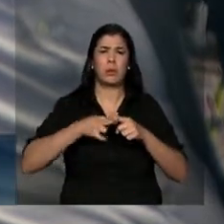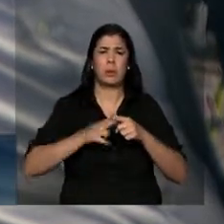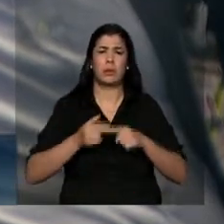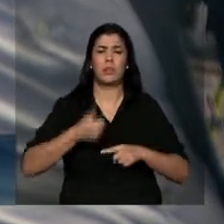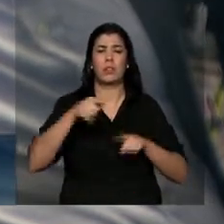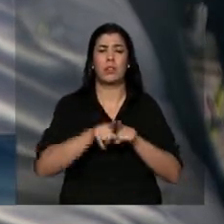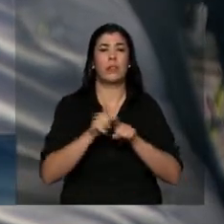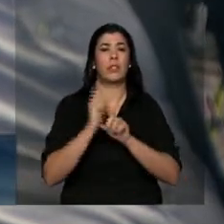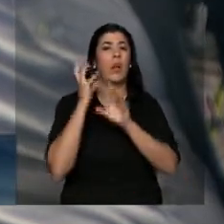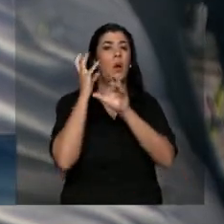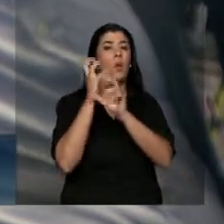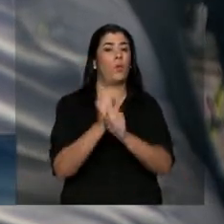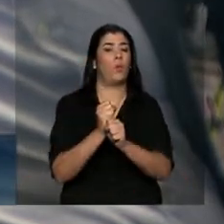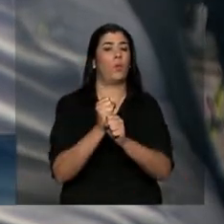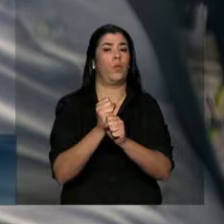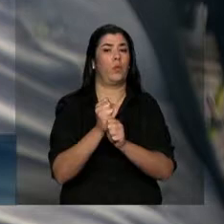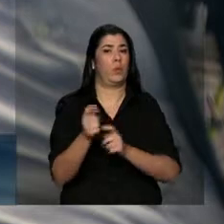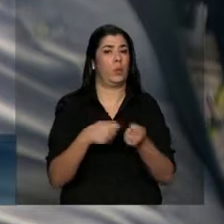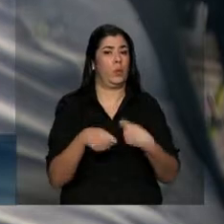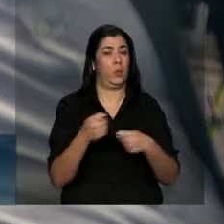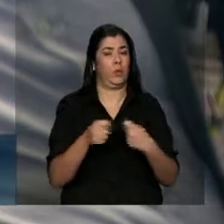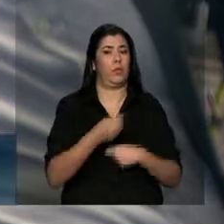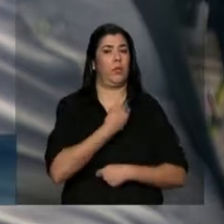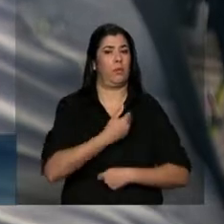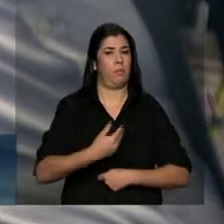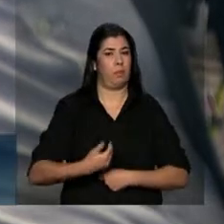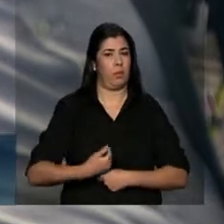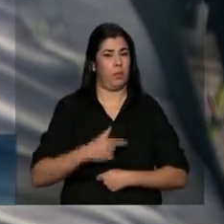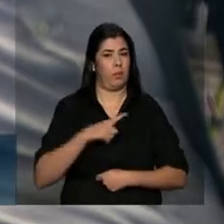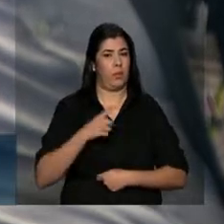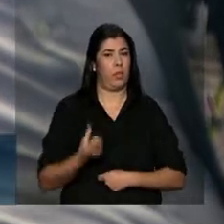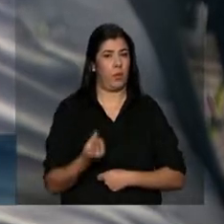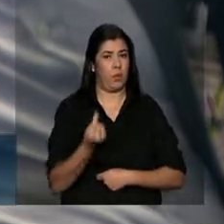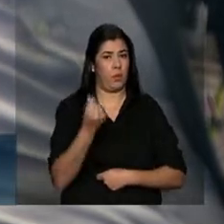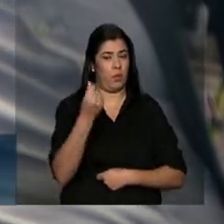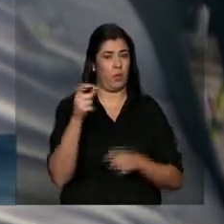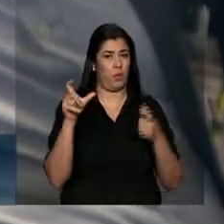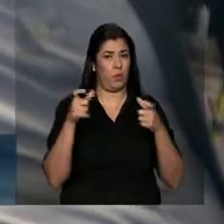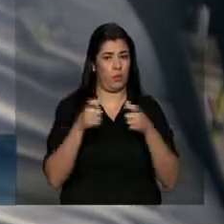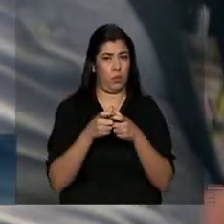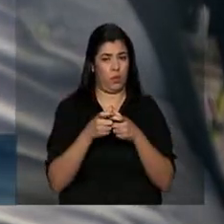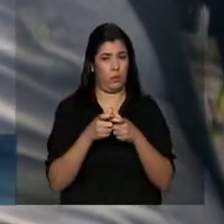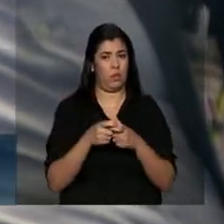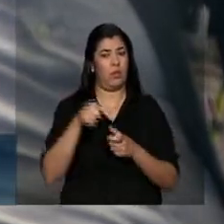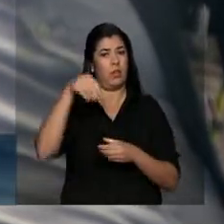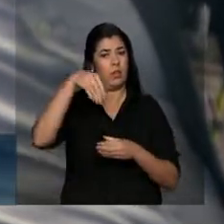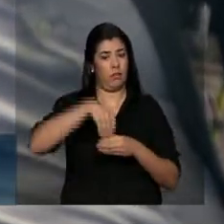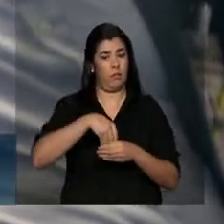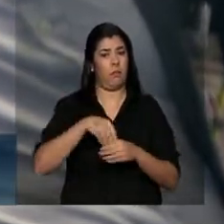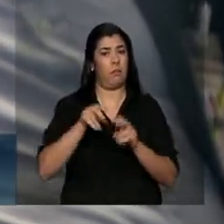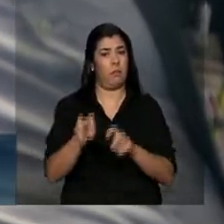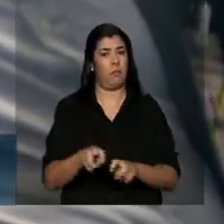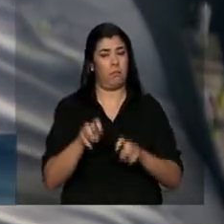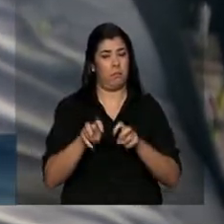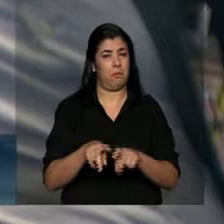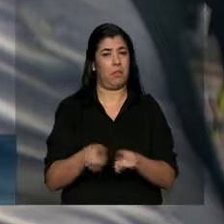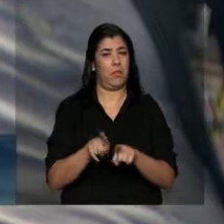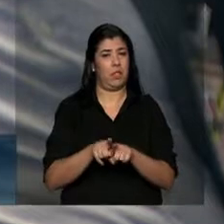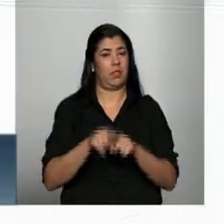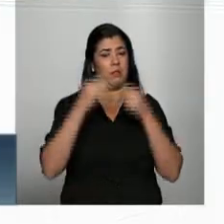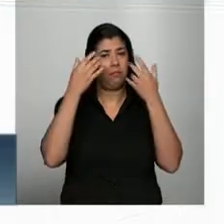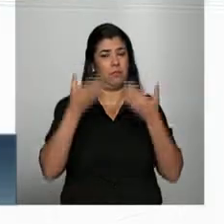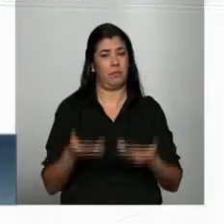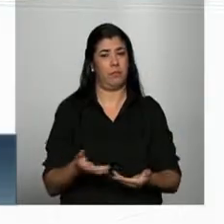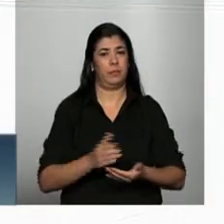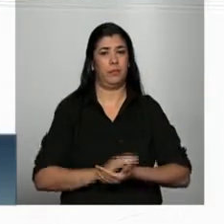as contas públicas estão aí com seus valores reduzidos, principalmente no Ministério da Agricultura, que é o caso aqui do que a gente está falando.